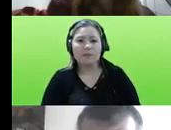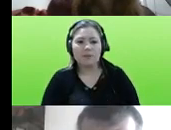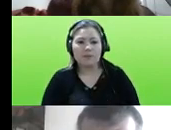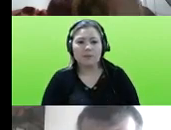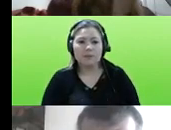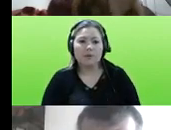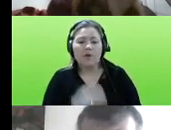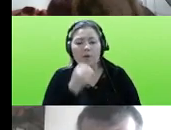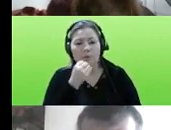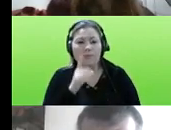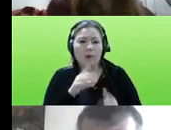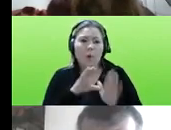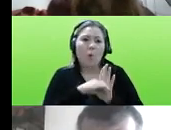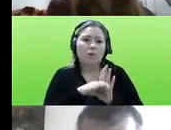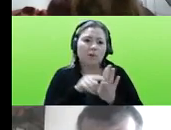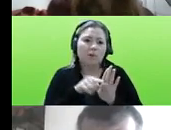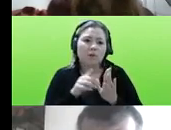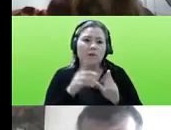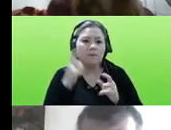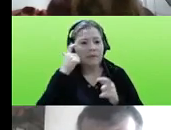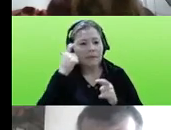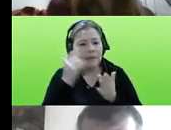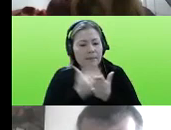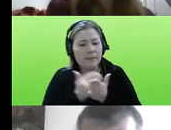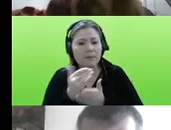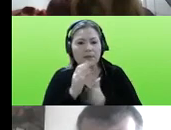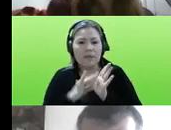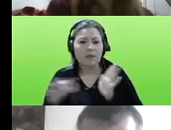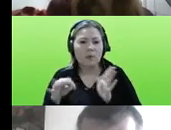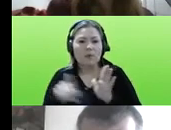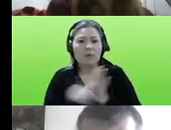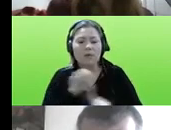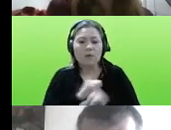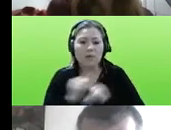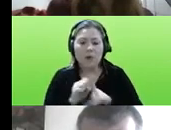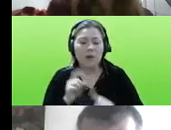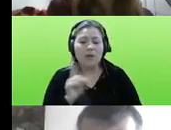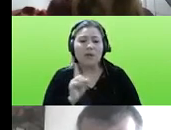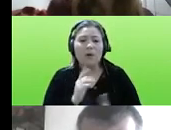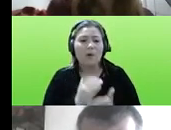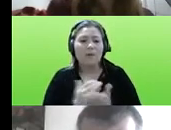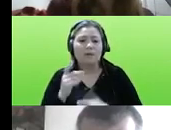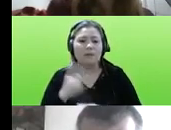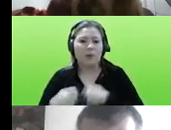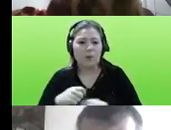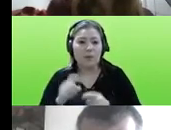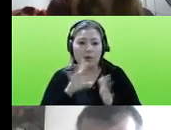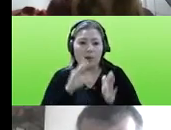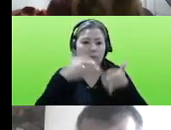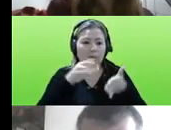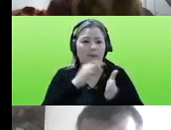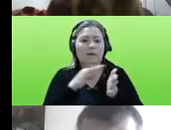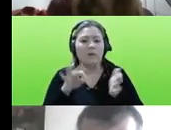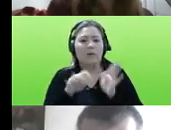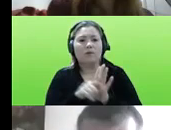uma conceitualização pensada a partir da teoria social e não a partir da economia, né?